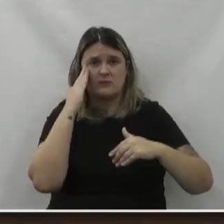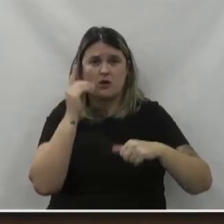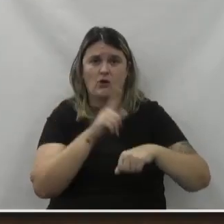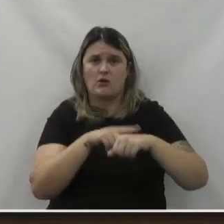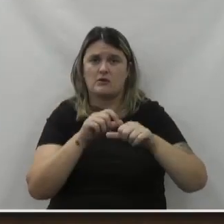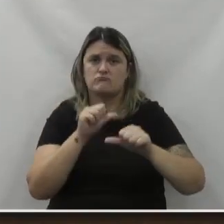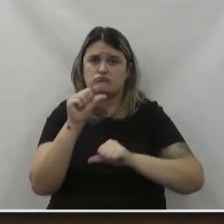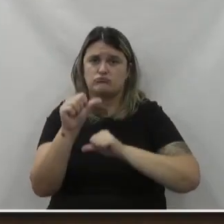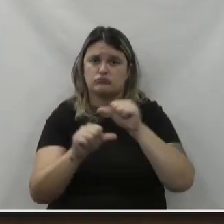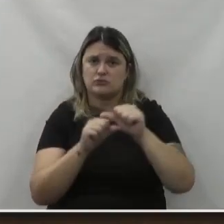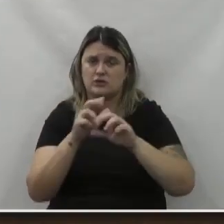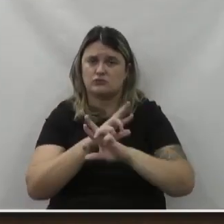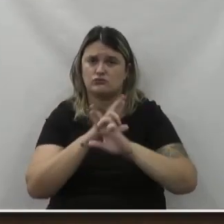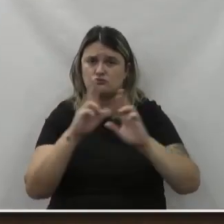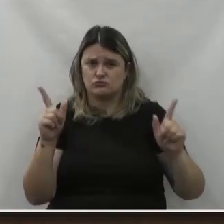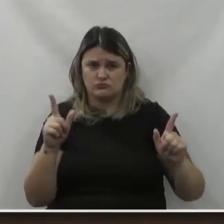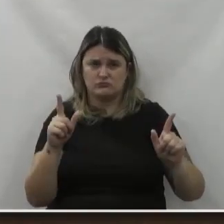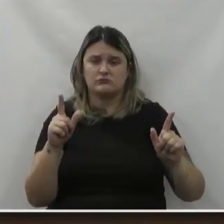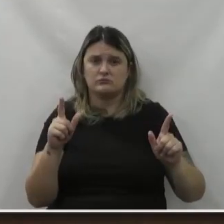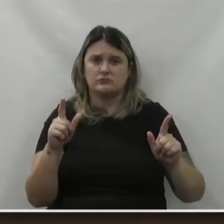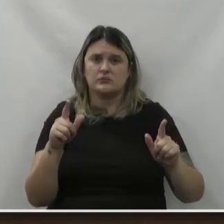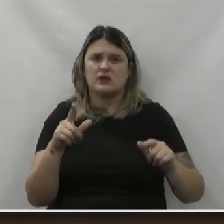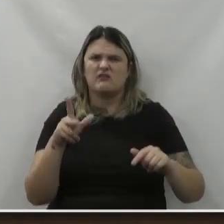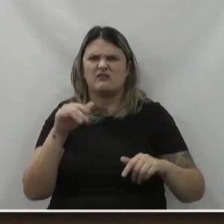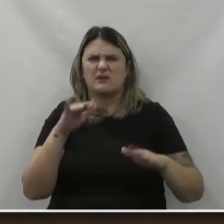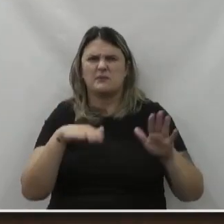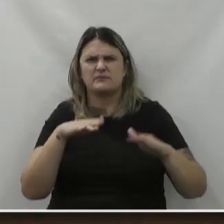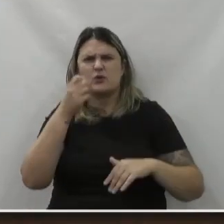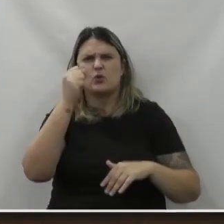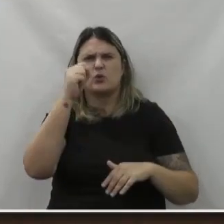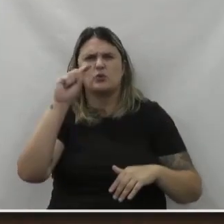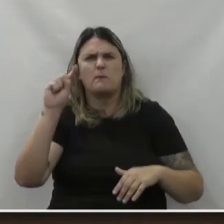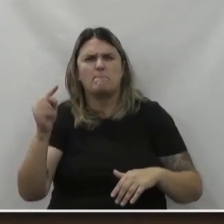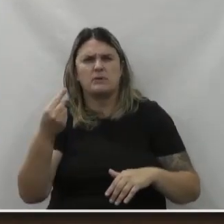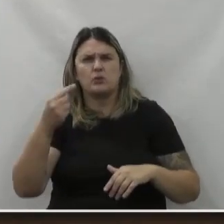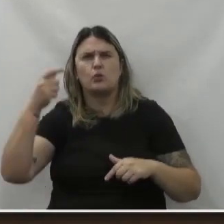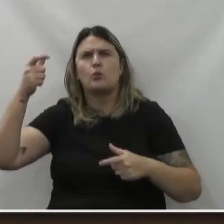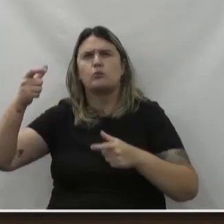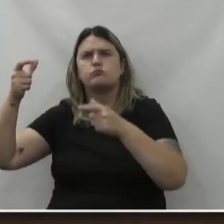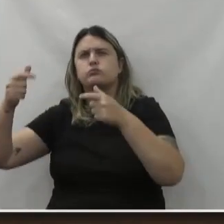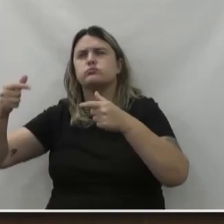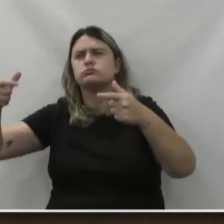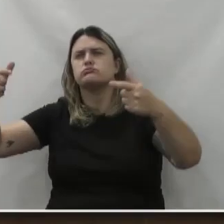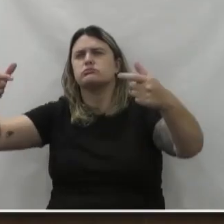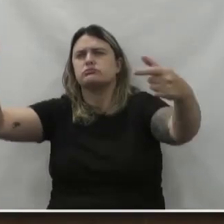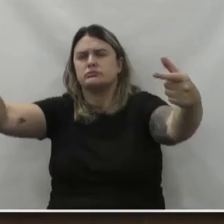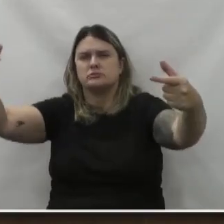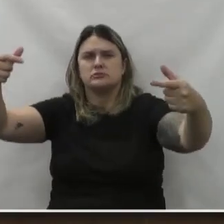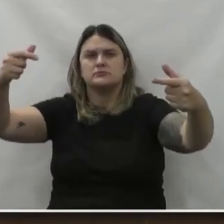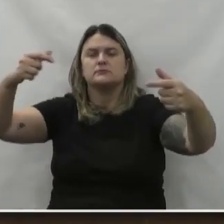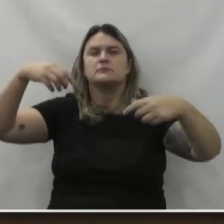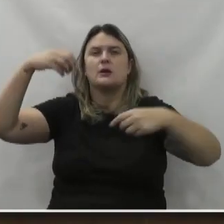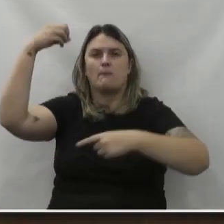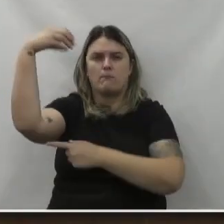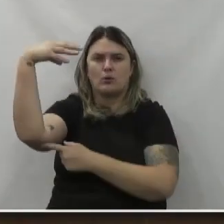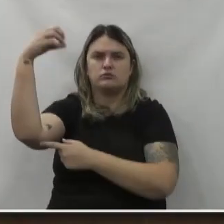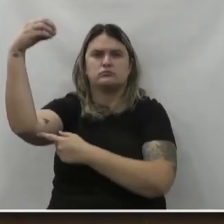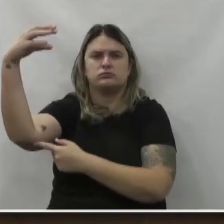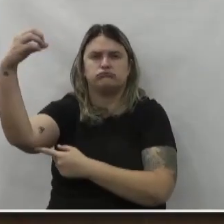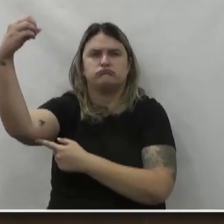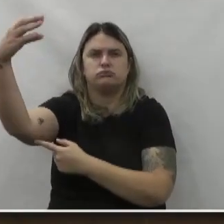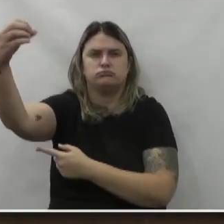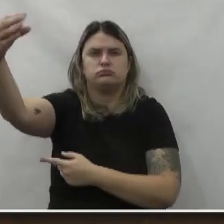tudo o parque de iluminação, que vai ser 8.900 pontos. Os pontos são o quê? São os postes. E